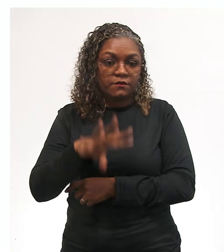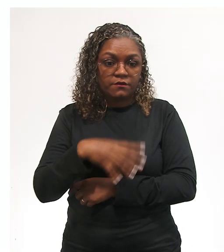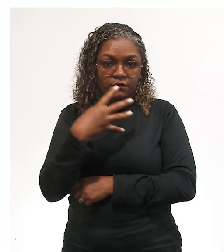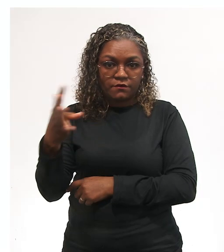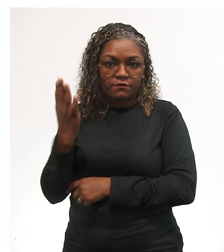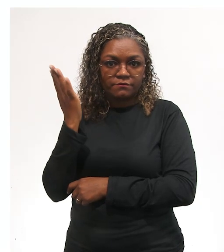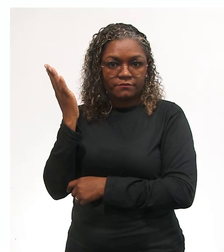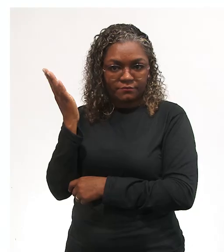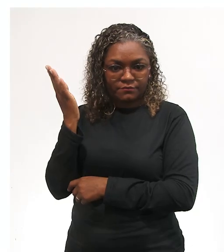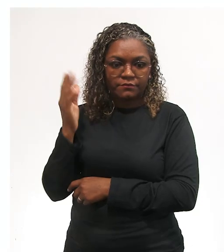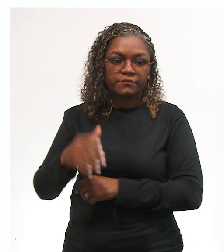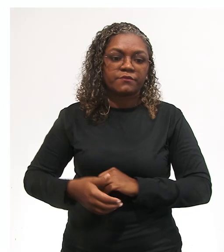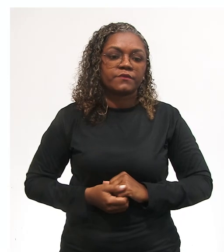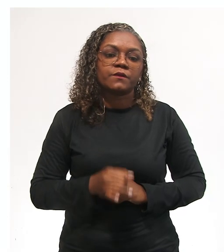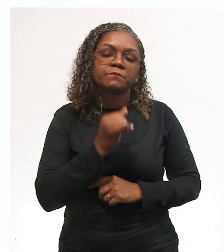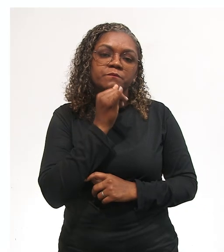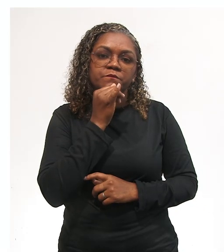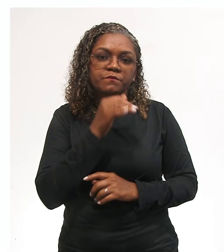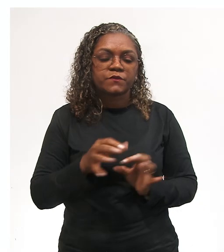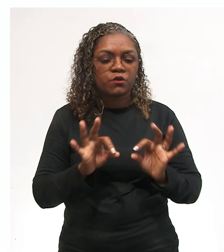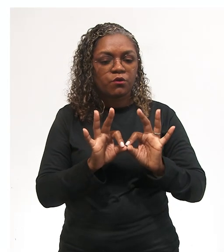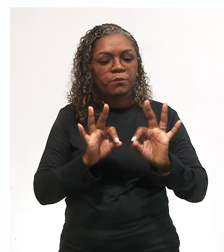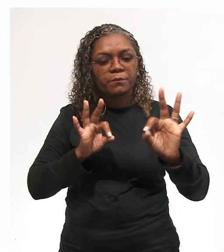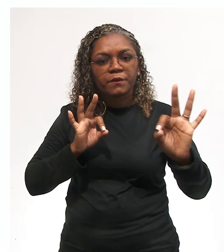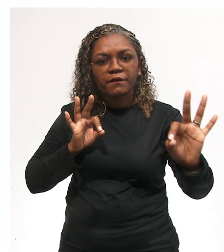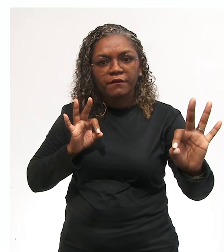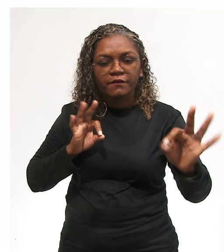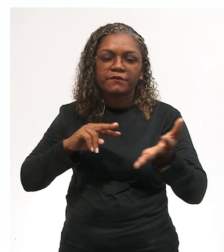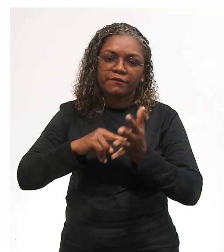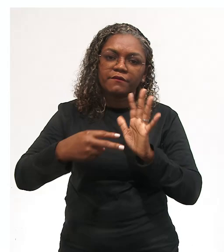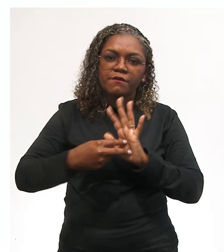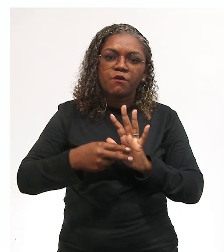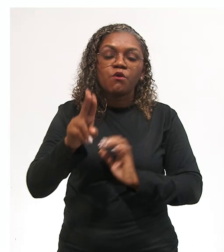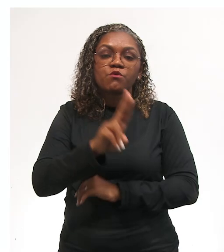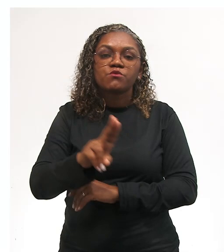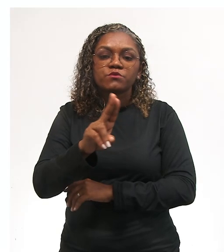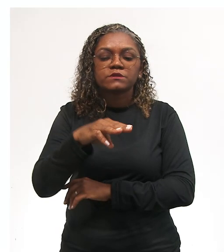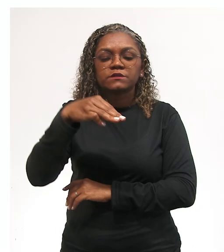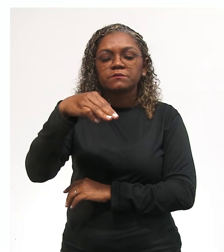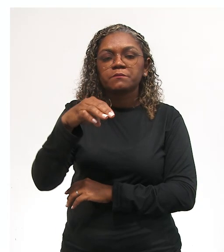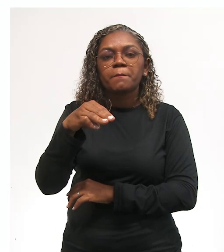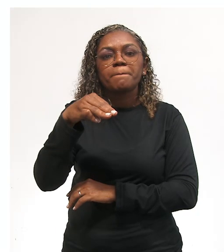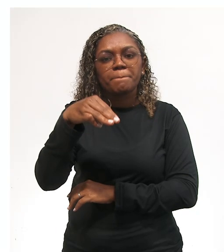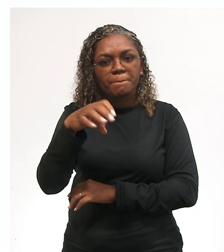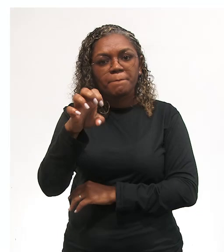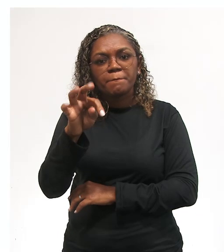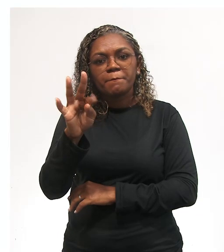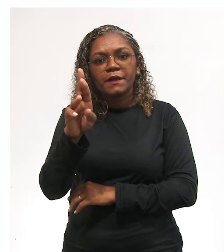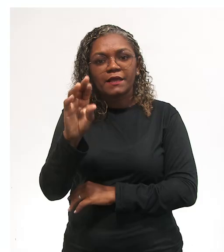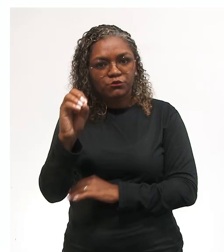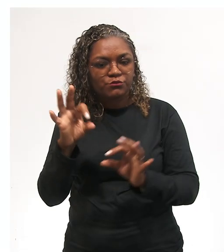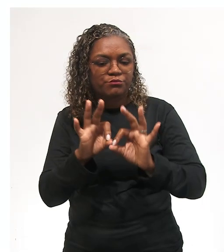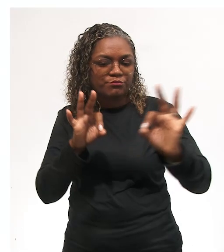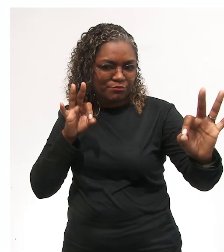quadro, o comprimento, uma grandeza que é medida em metro, também medida em outras